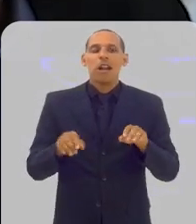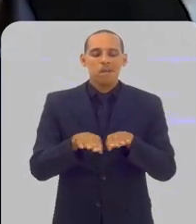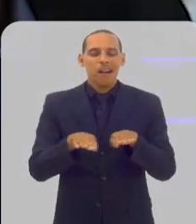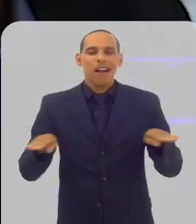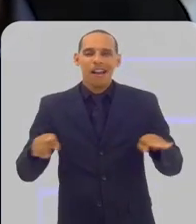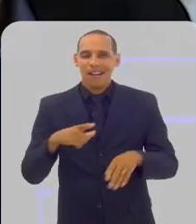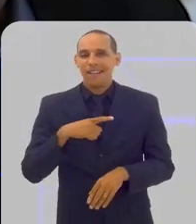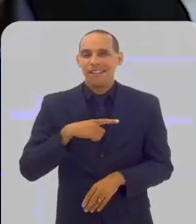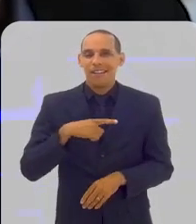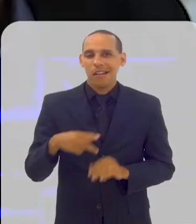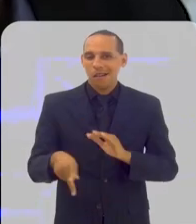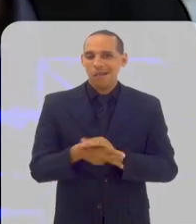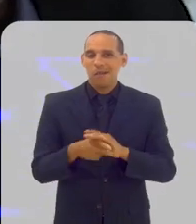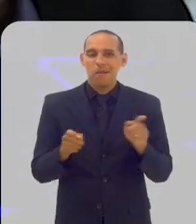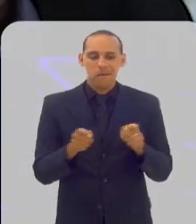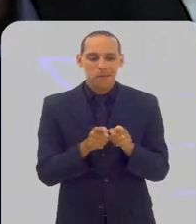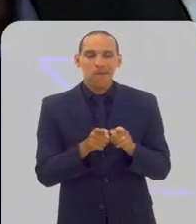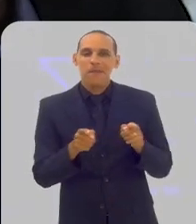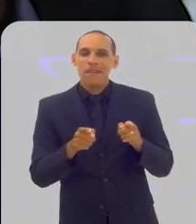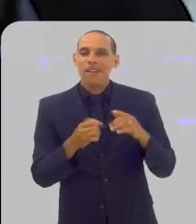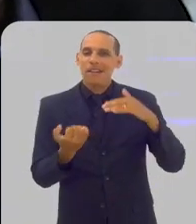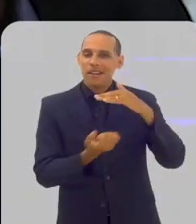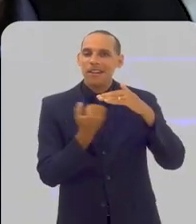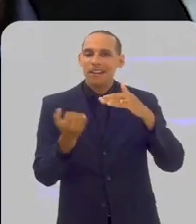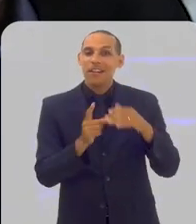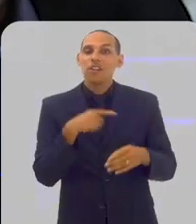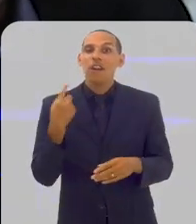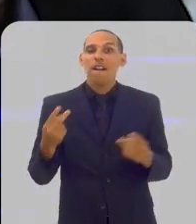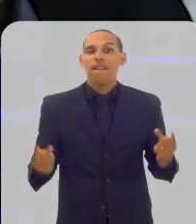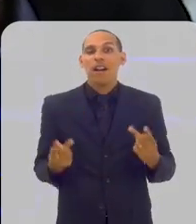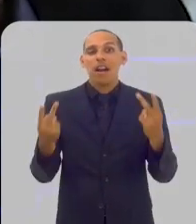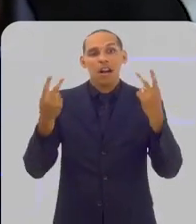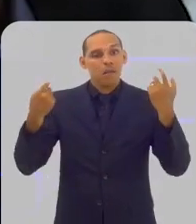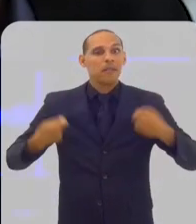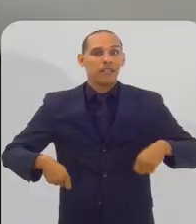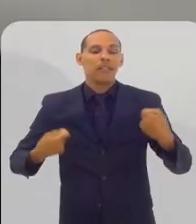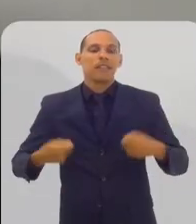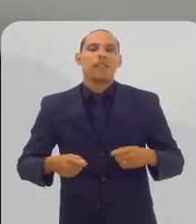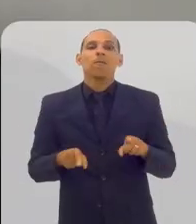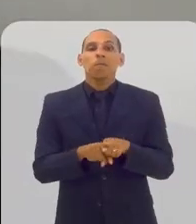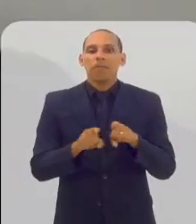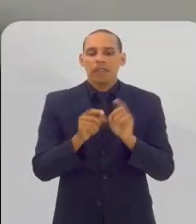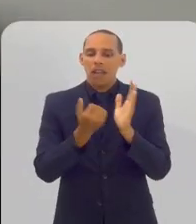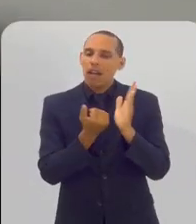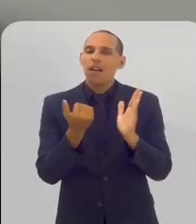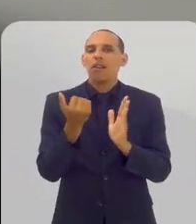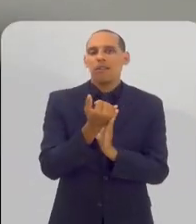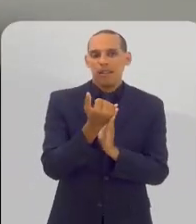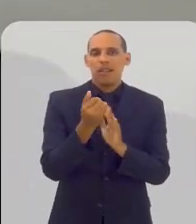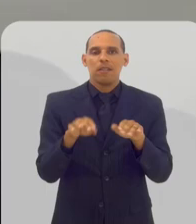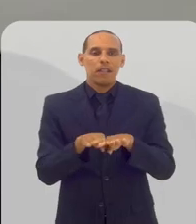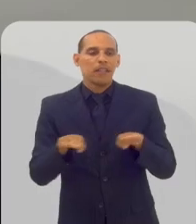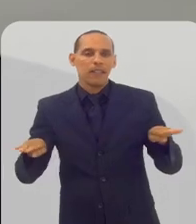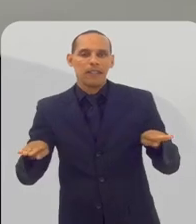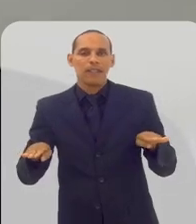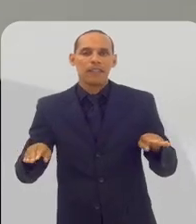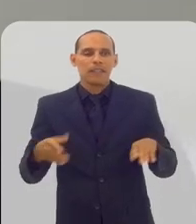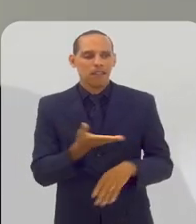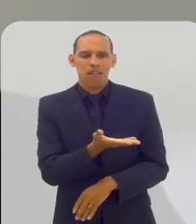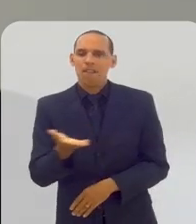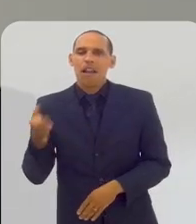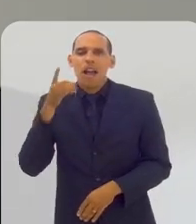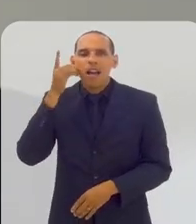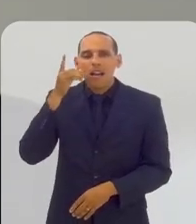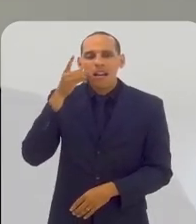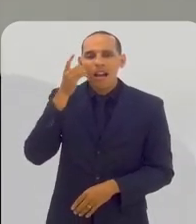existe lá uma bancada da amigo pequeno empresa a gente tem que valorizar E temos que crescer a bancada a